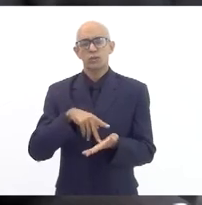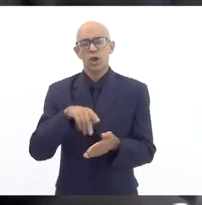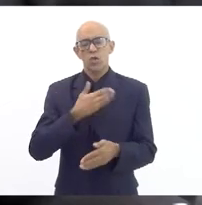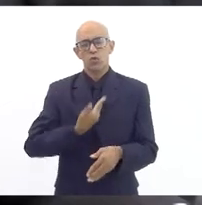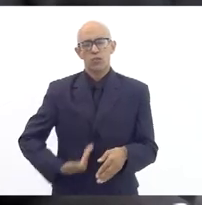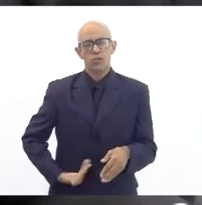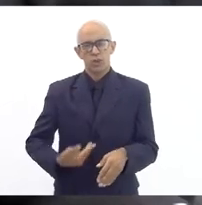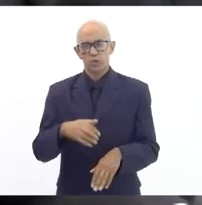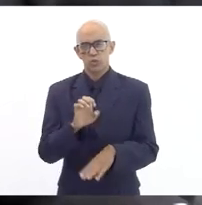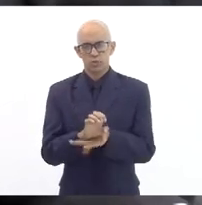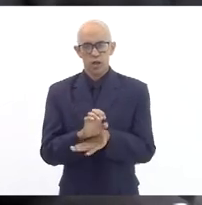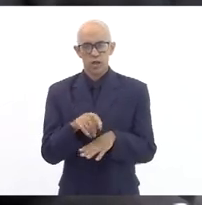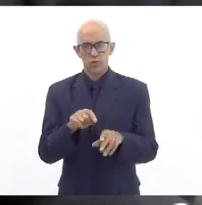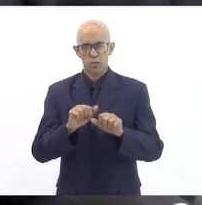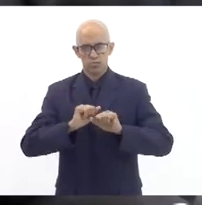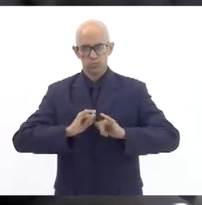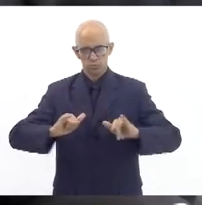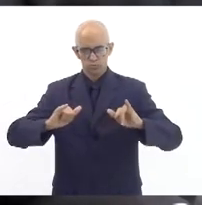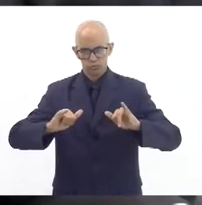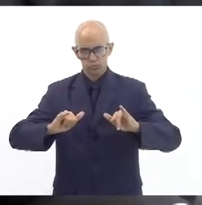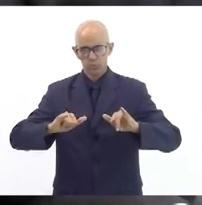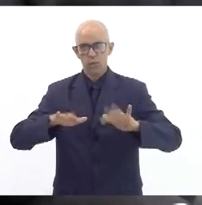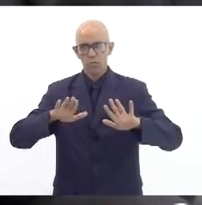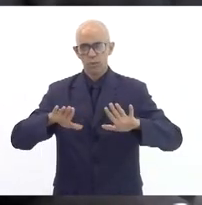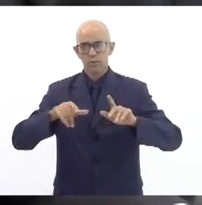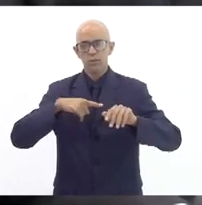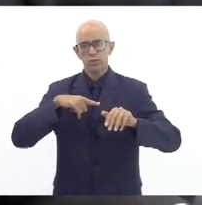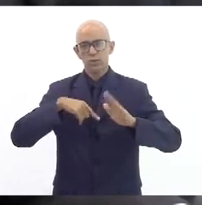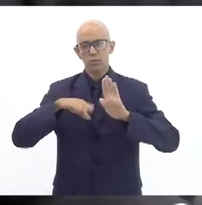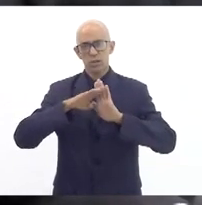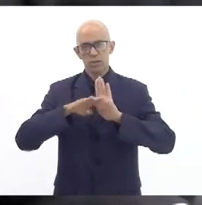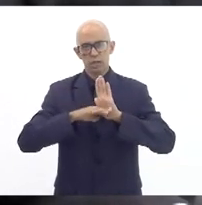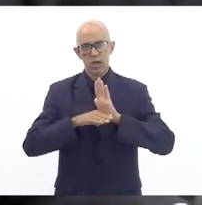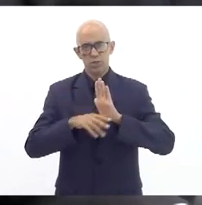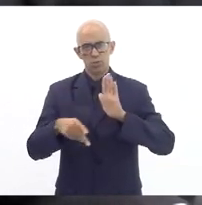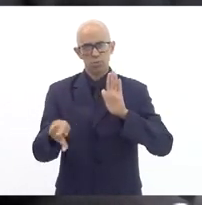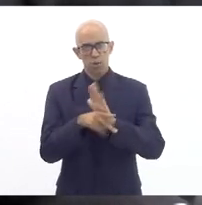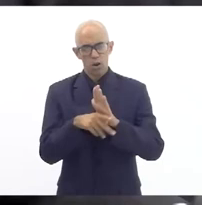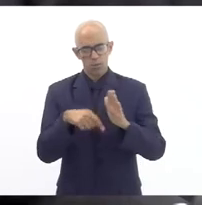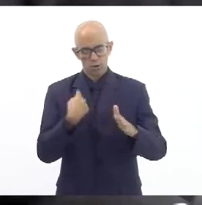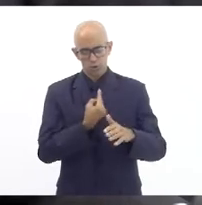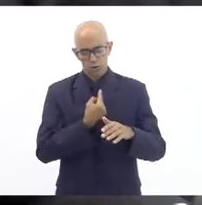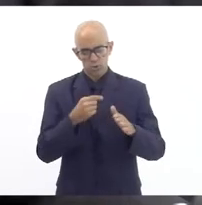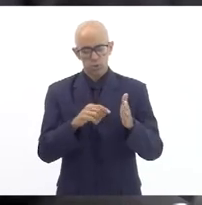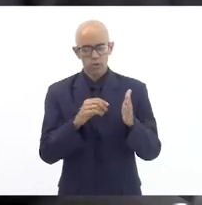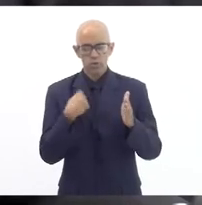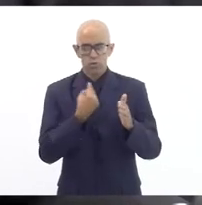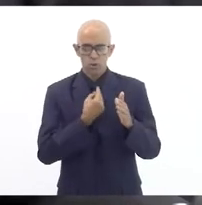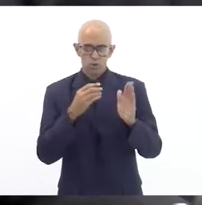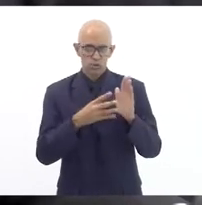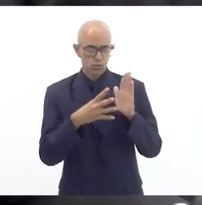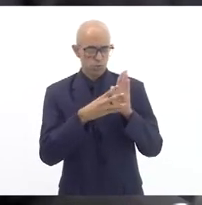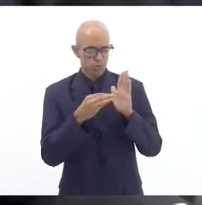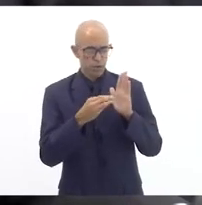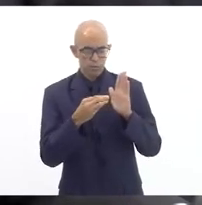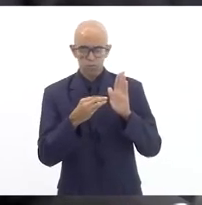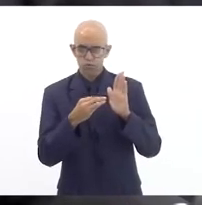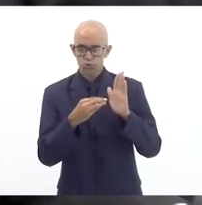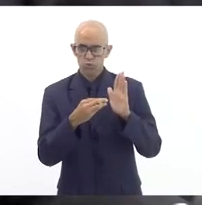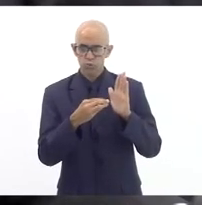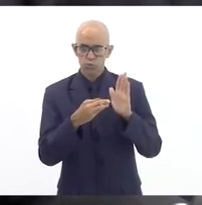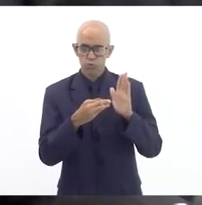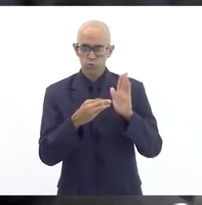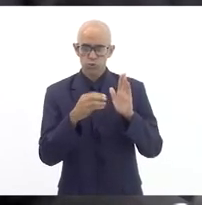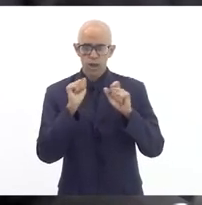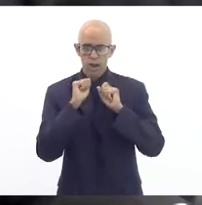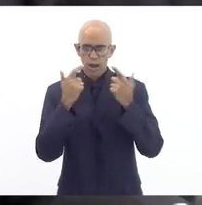Estado a publicidade, nós temos uma listagem própria nossa também, que a gente coloca lá, Inclusive, nós copiamos o modelo da